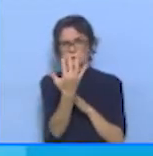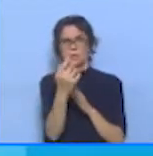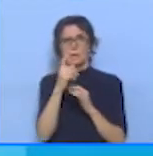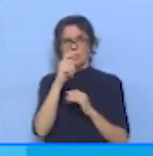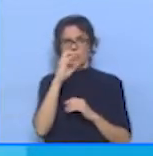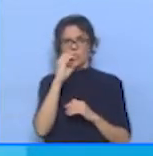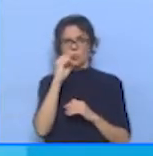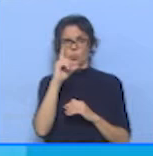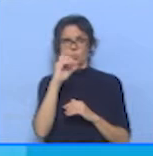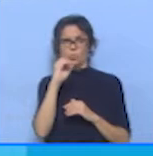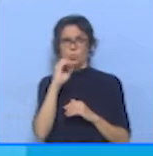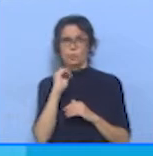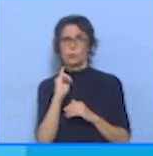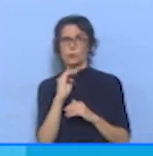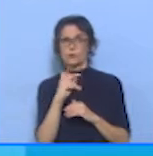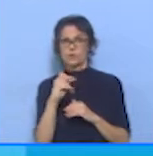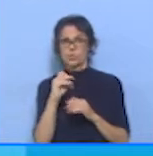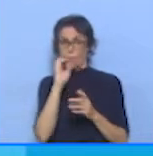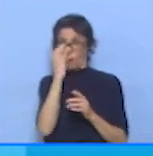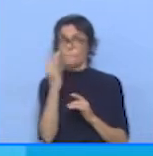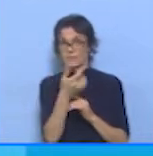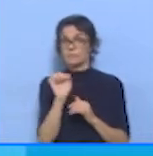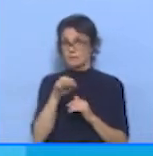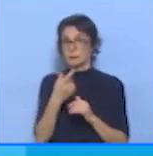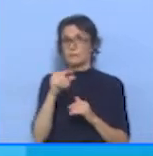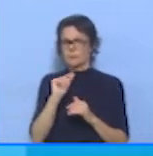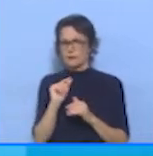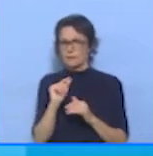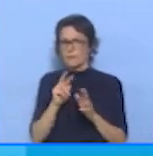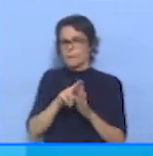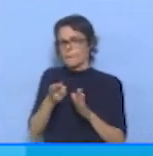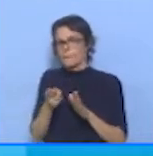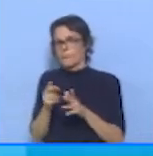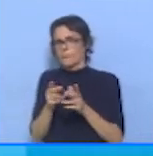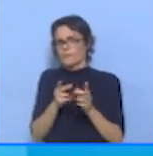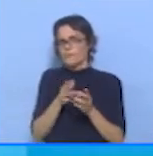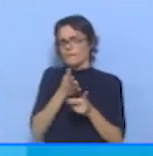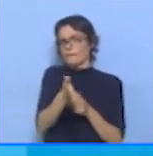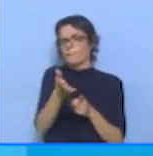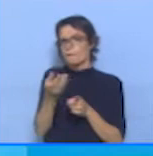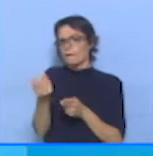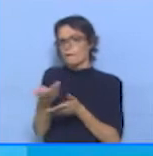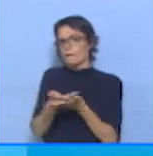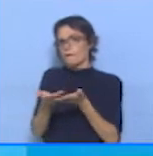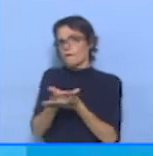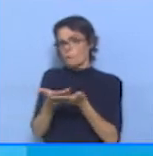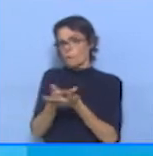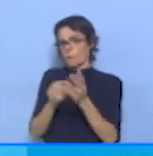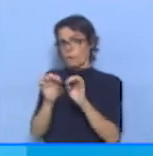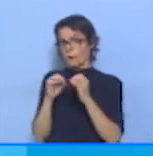estávamos habituados, mas também a vertente económica e social, as pessoas também pertencem à